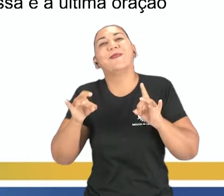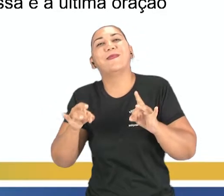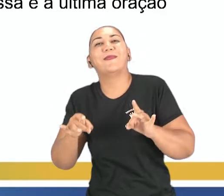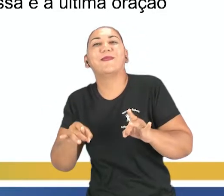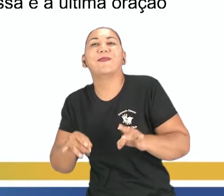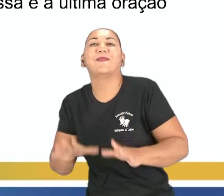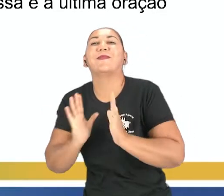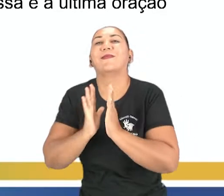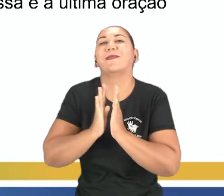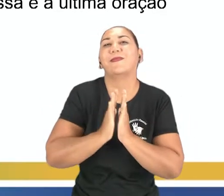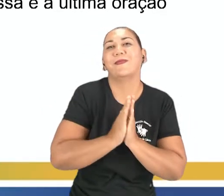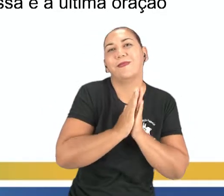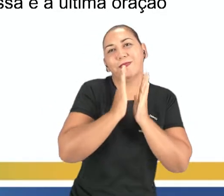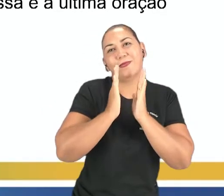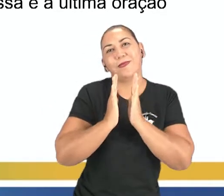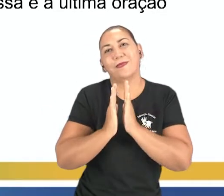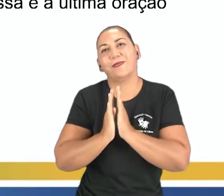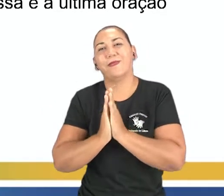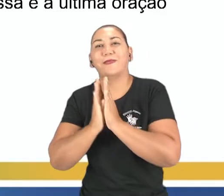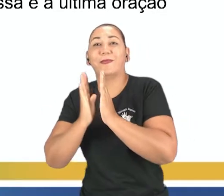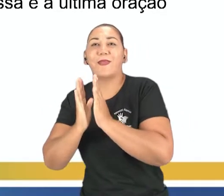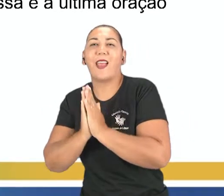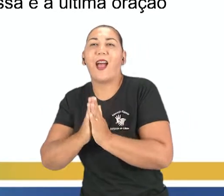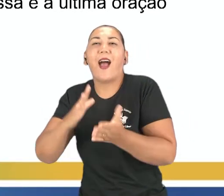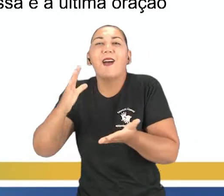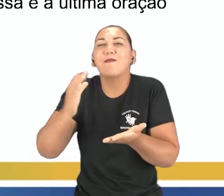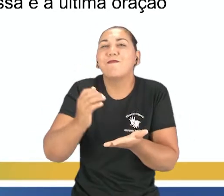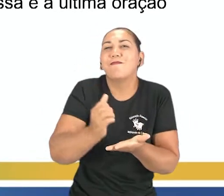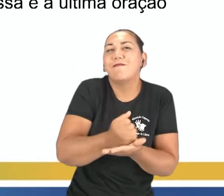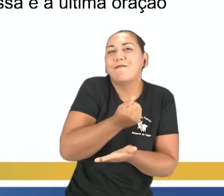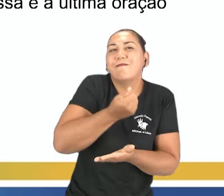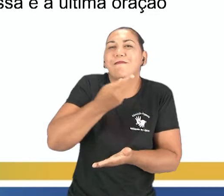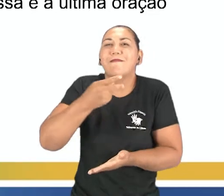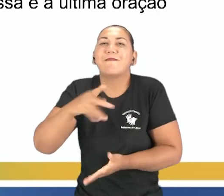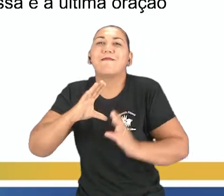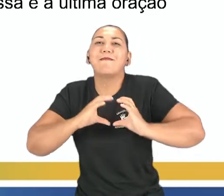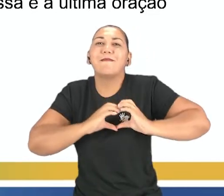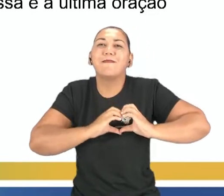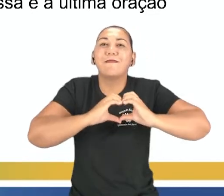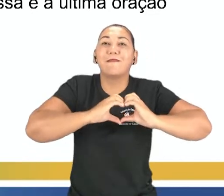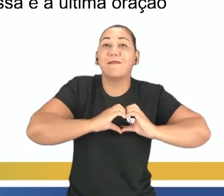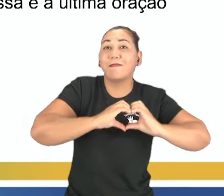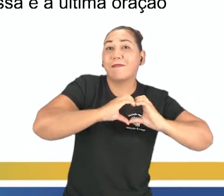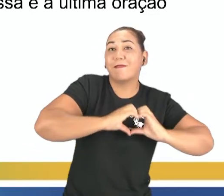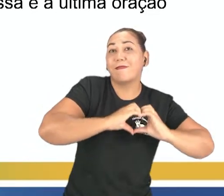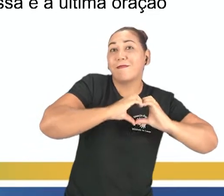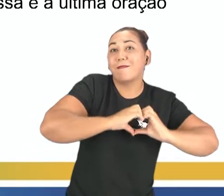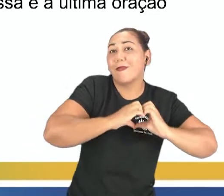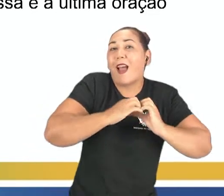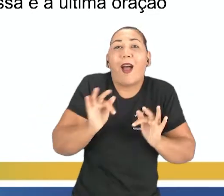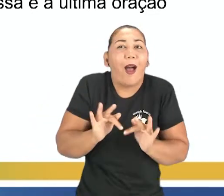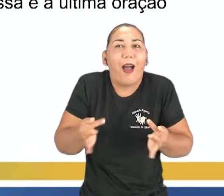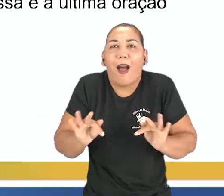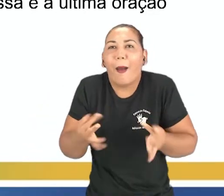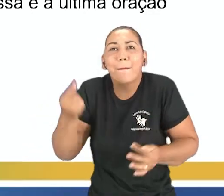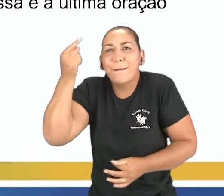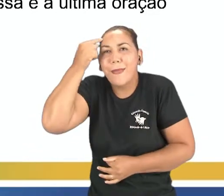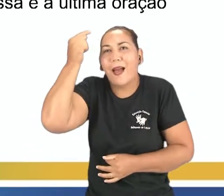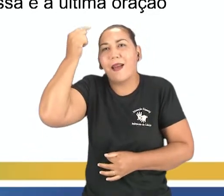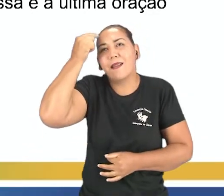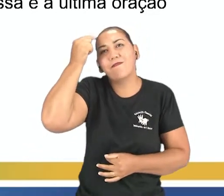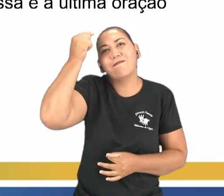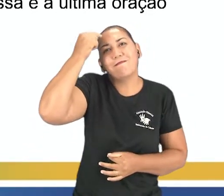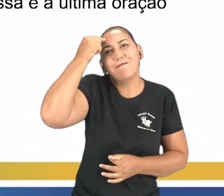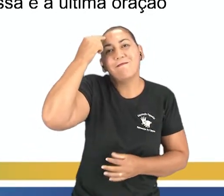última oração pra salvar seu coração. Coração não é tão simples quanto